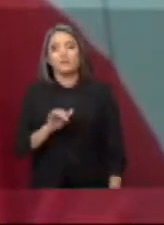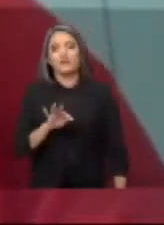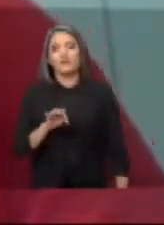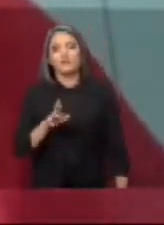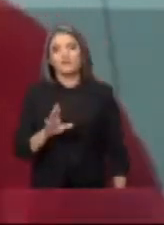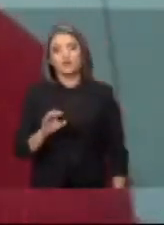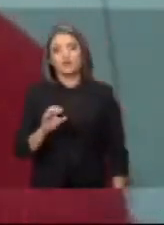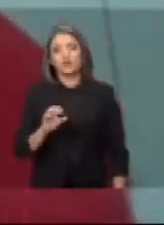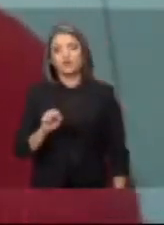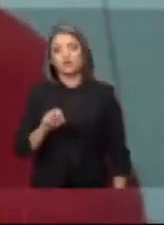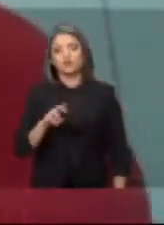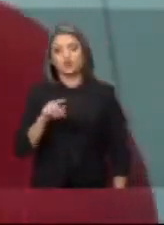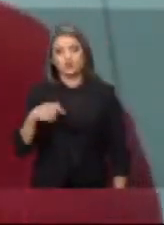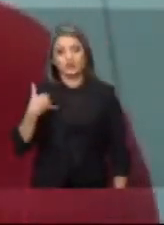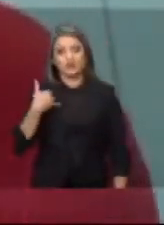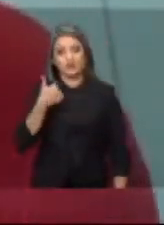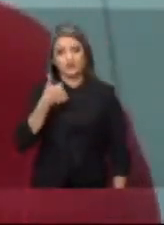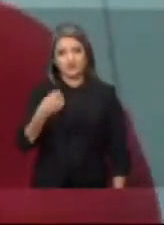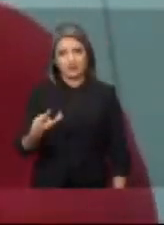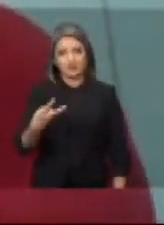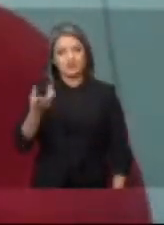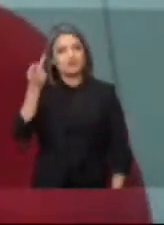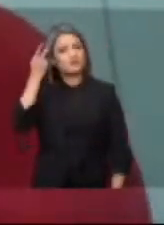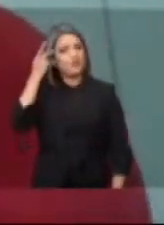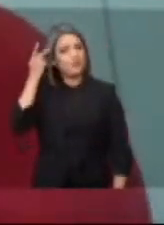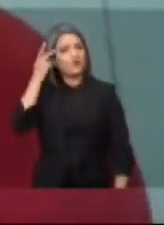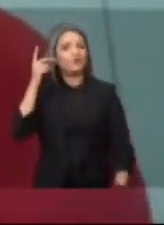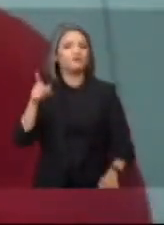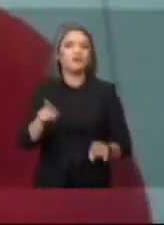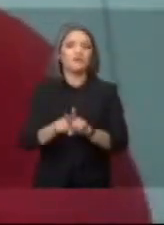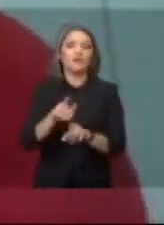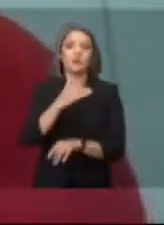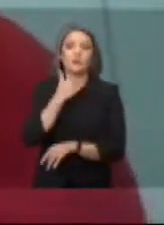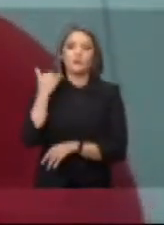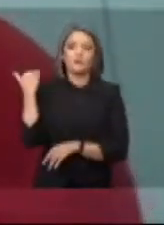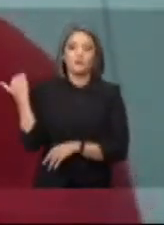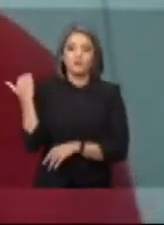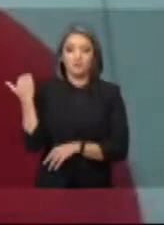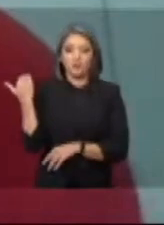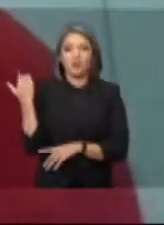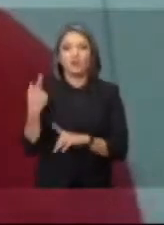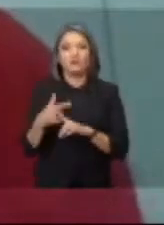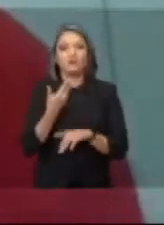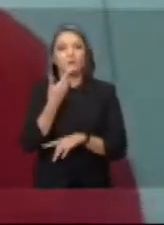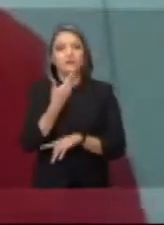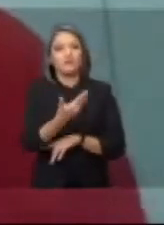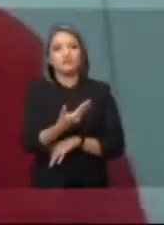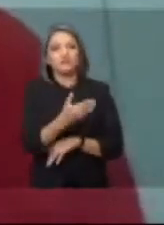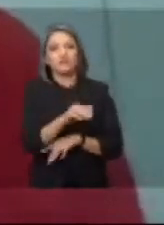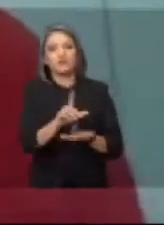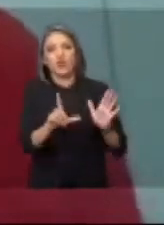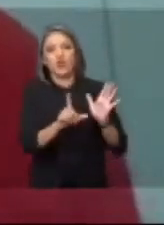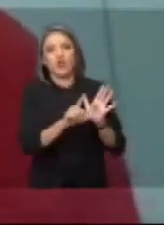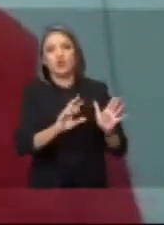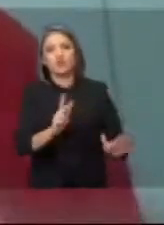Carvalho, 13 anos, aquele menino que foi morto em São Paulo também, ali pedindo coisas no Habib's.